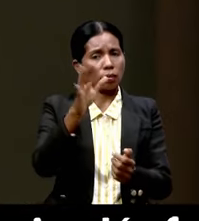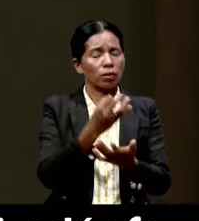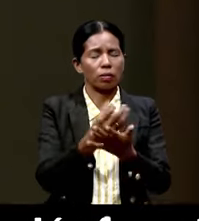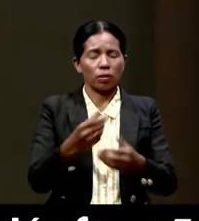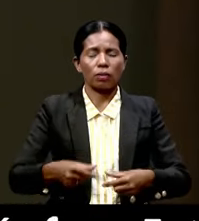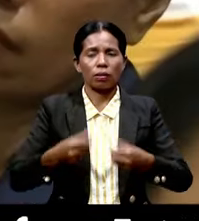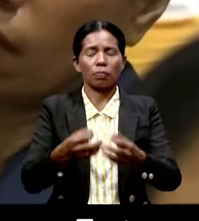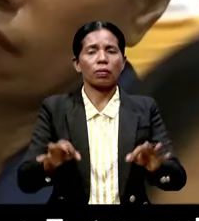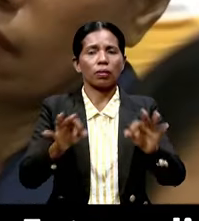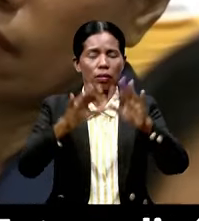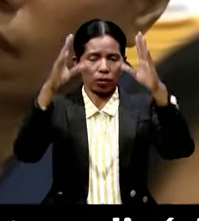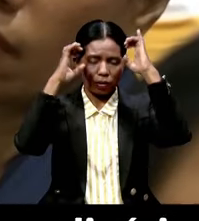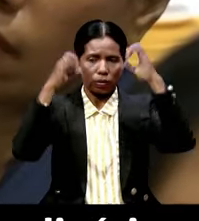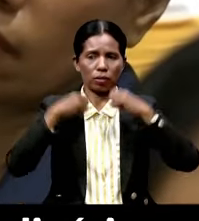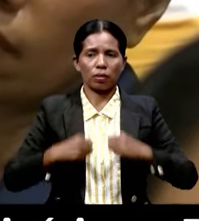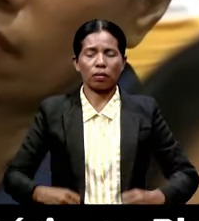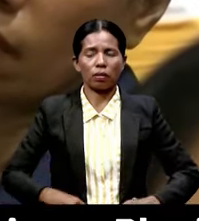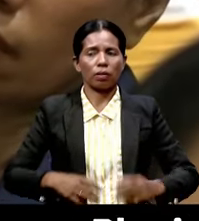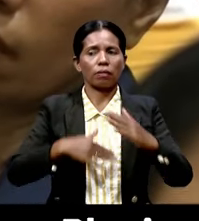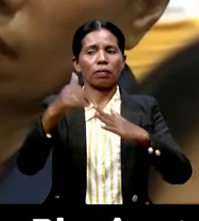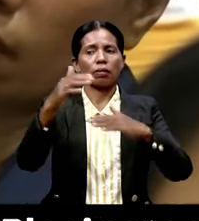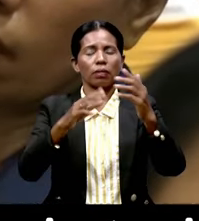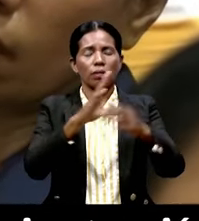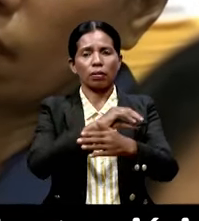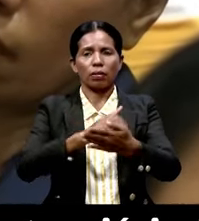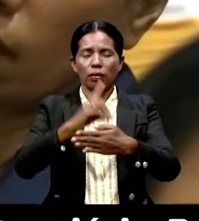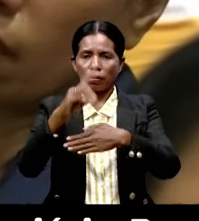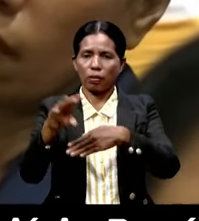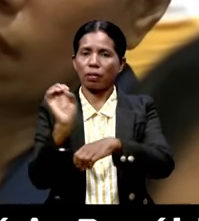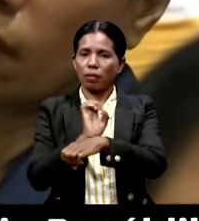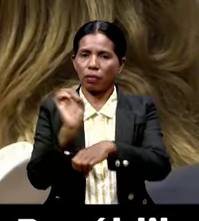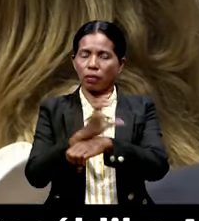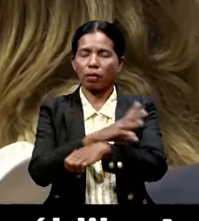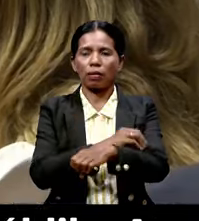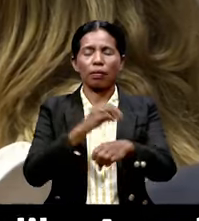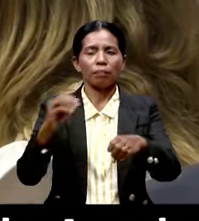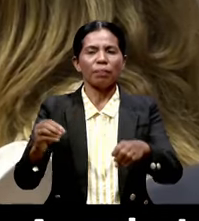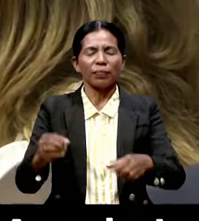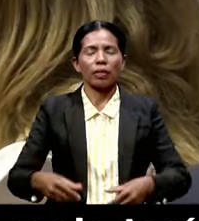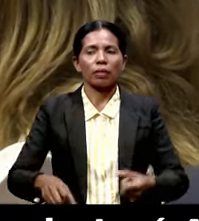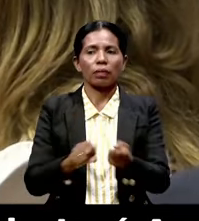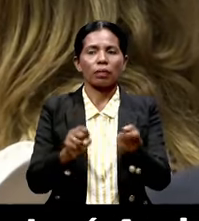prioridade ba setor educação, saúde, infraestrutura no desenvolvimento econômico o potencial